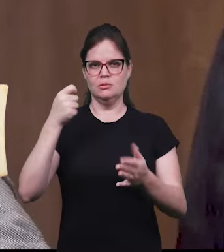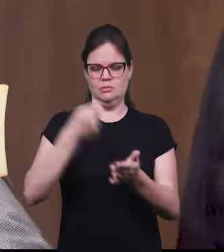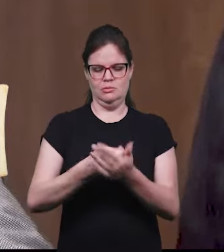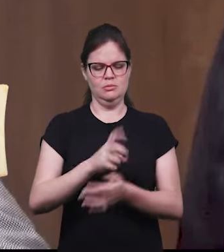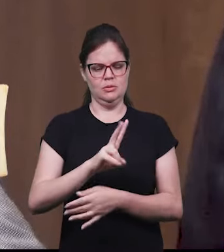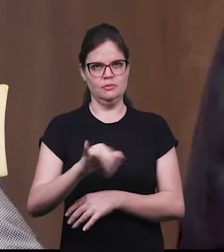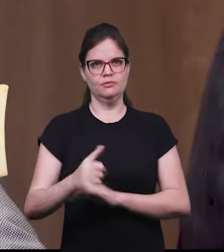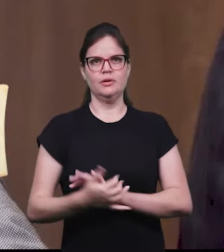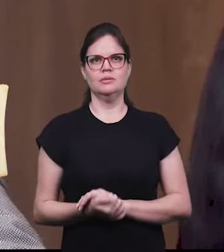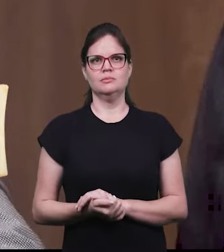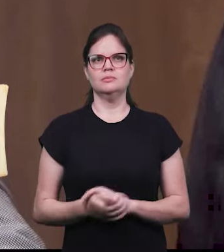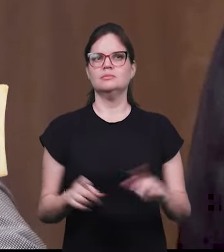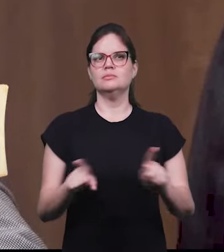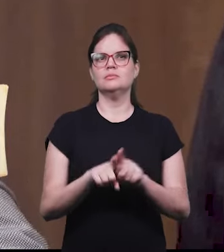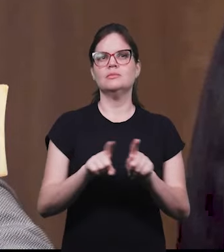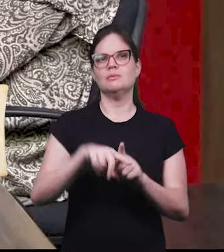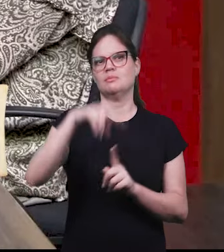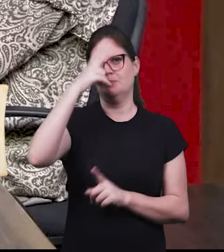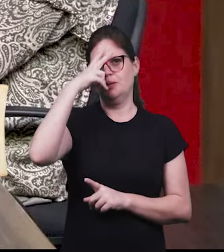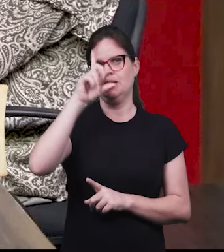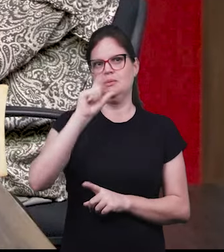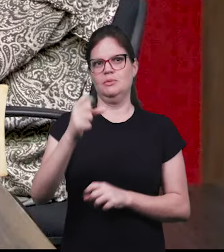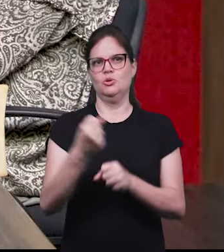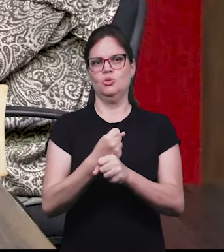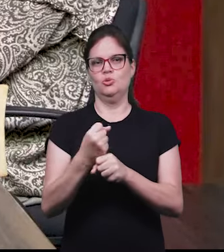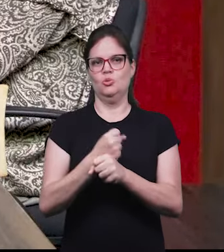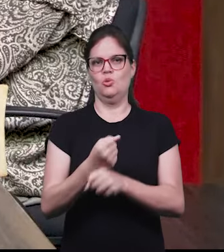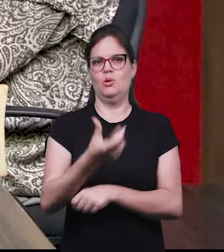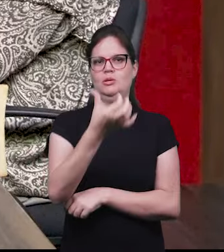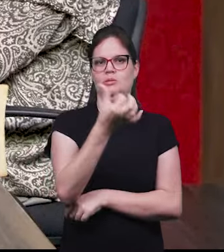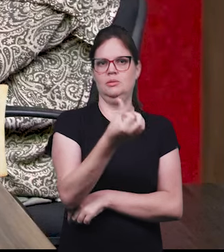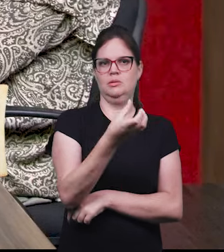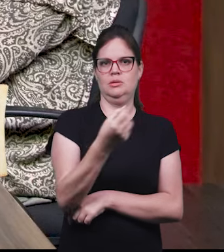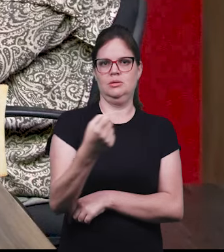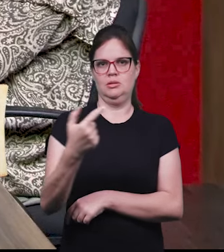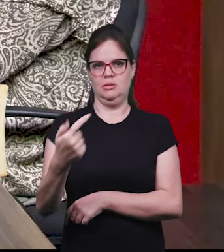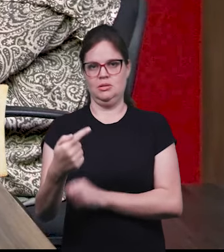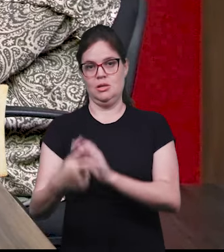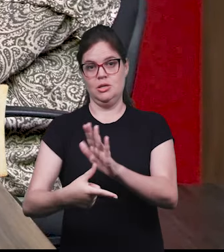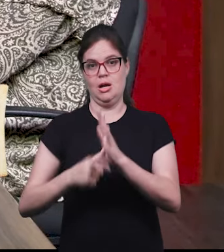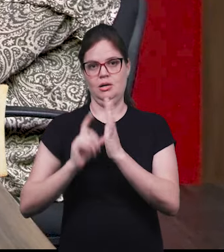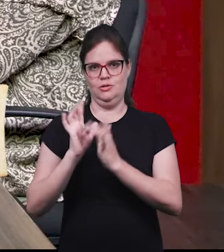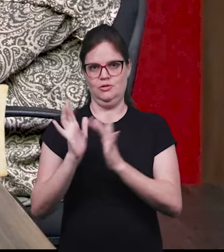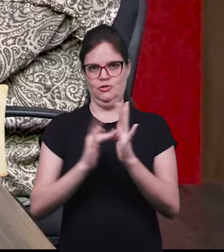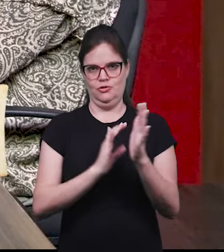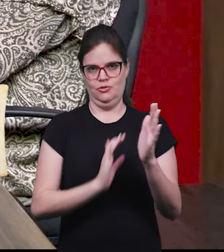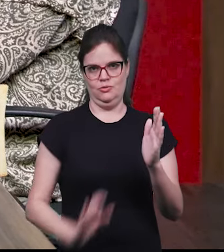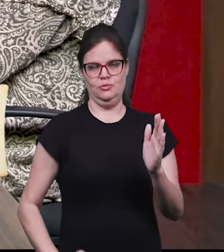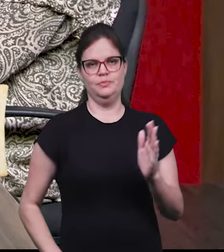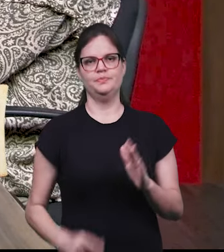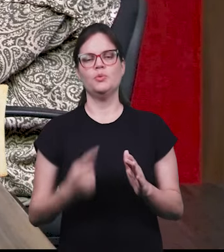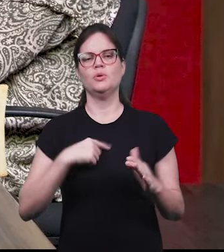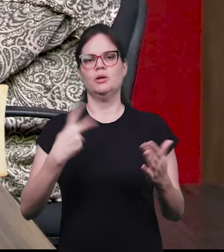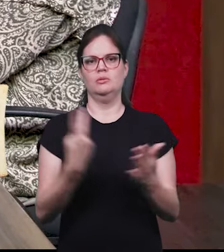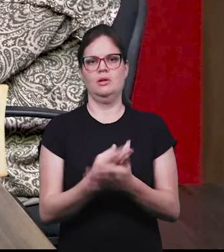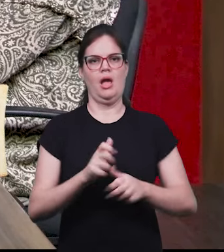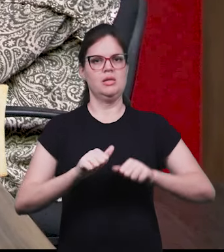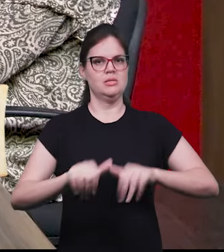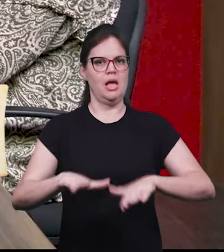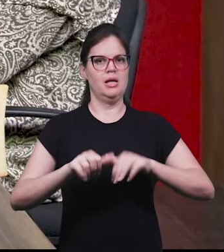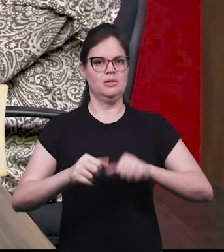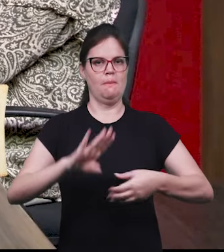de se cumprir. Pessoal, lembrando que no ano 607 a.C., né, o exército